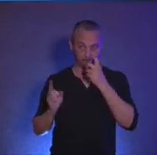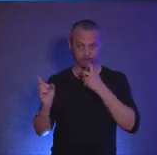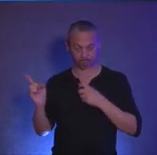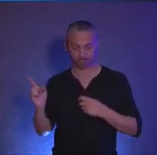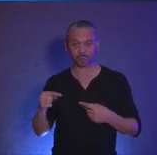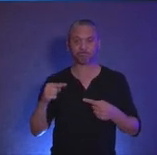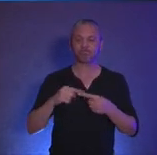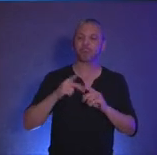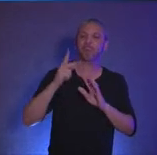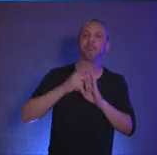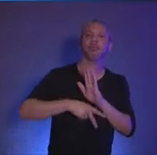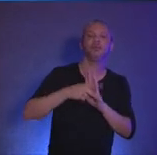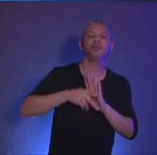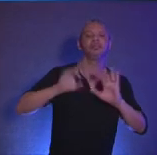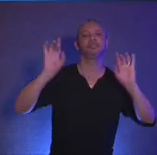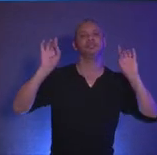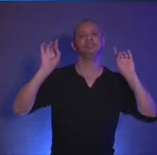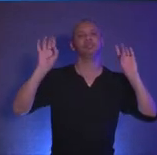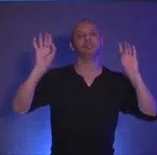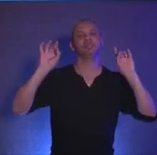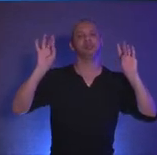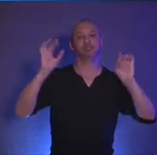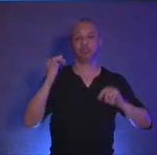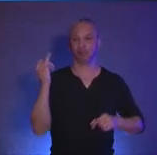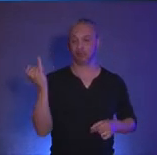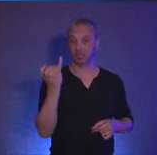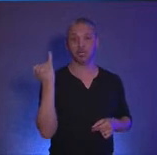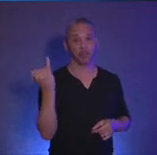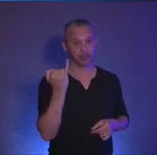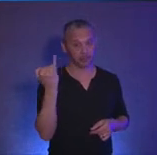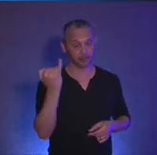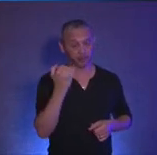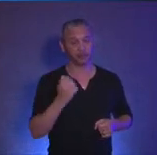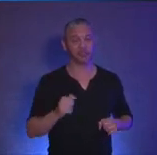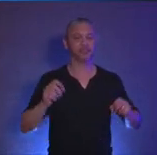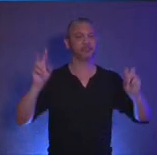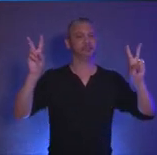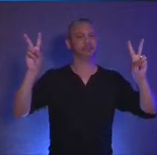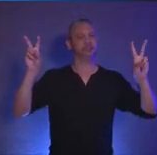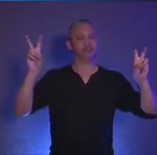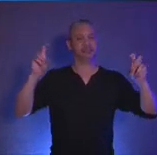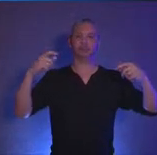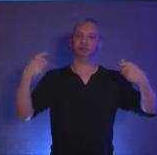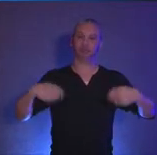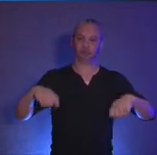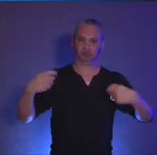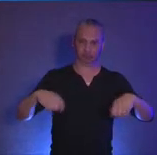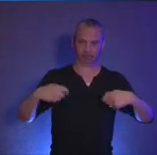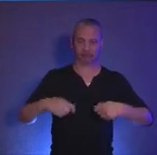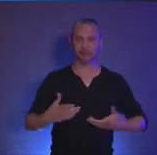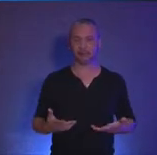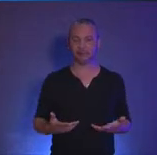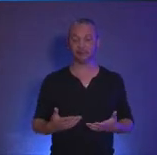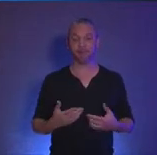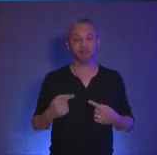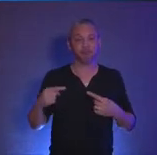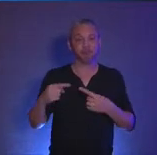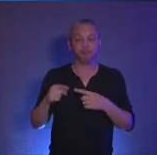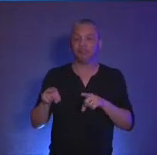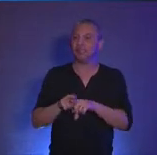Além de ser um projeto muito especial e muito importante, né, por falar de um tema tão, tão necessário, além